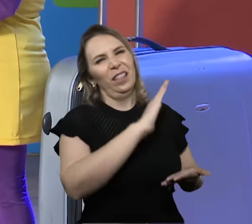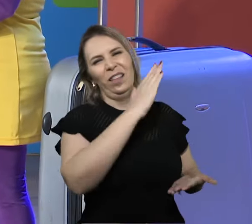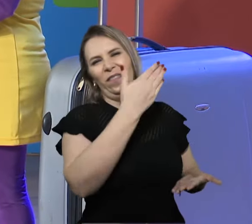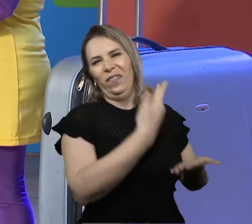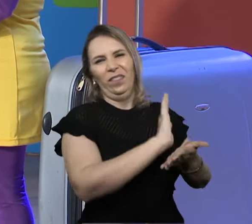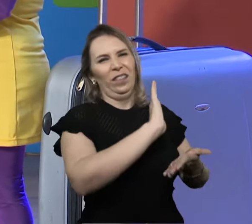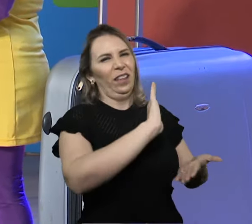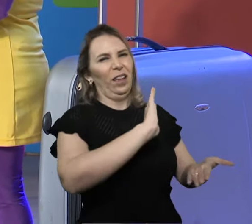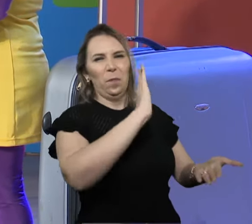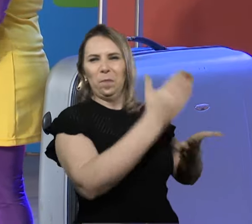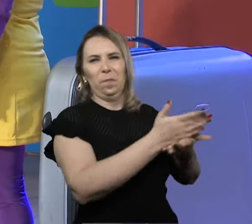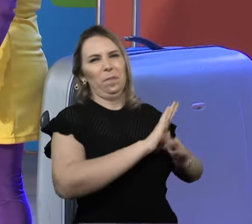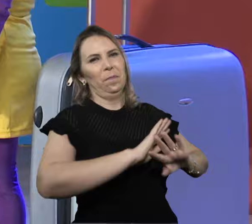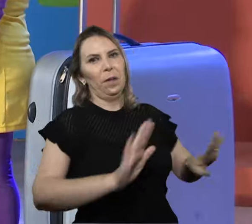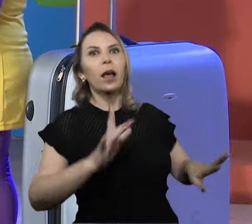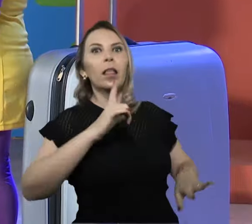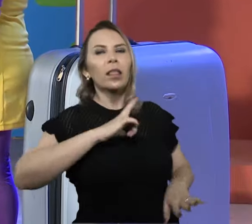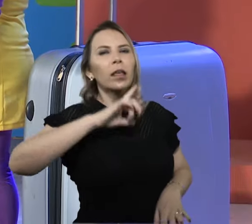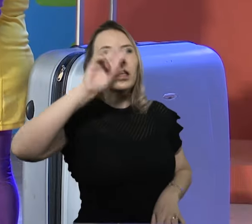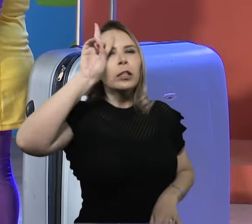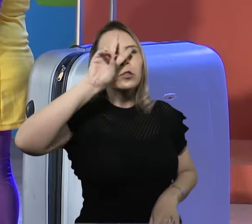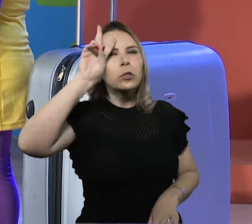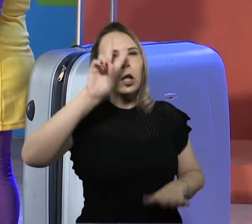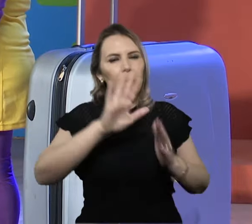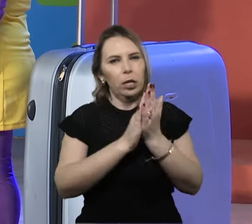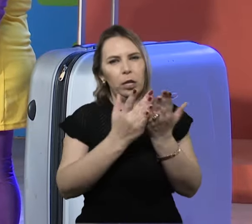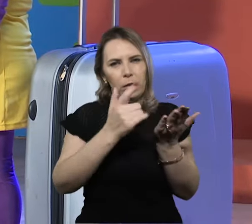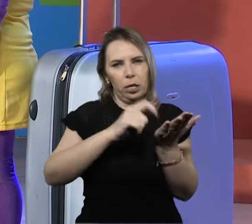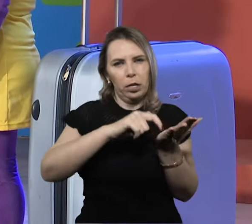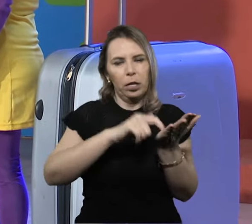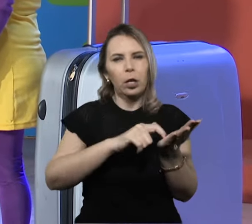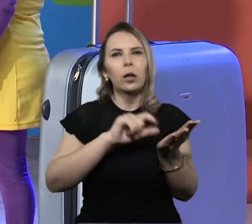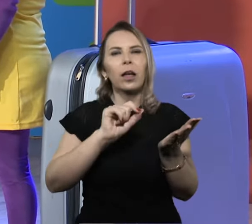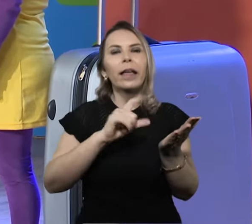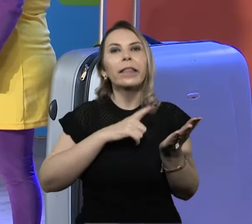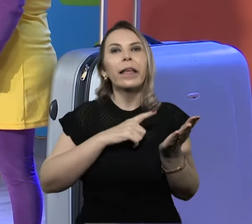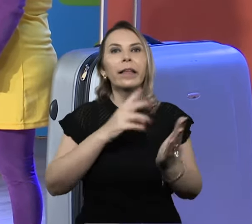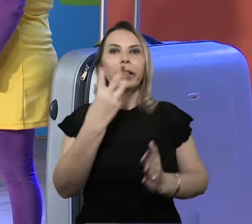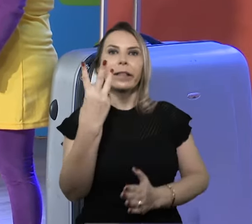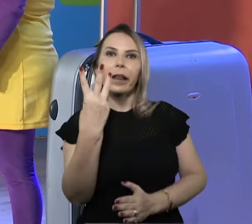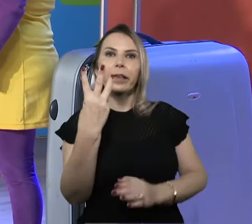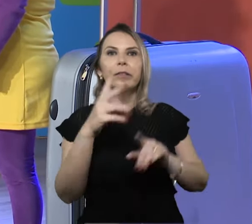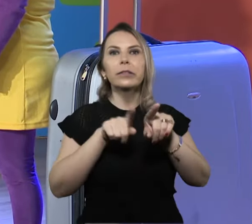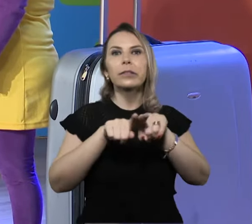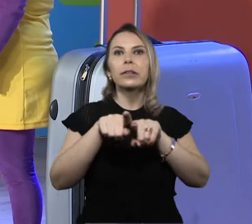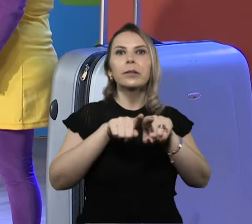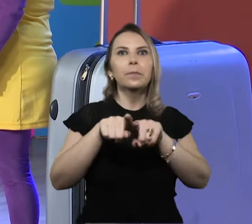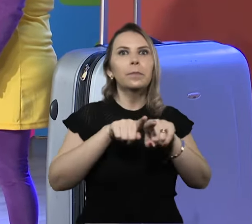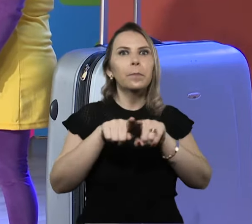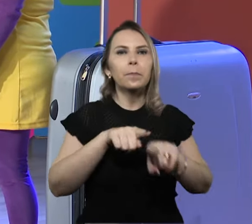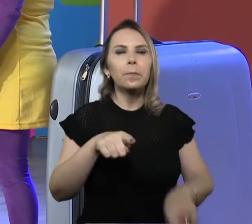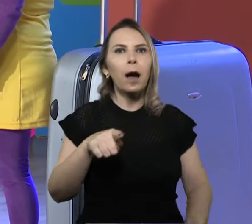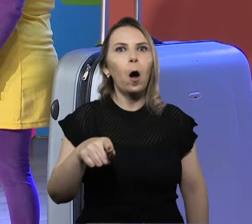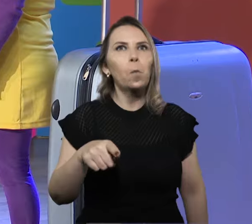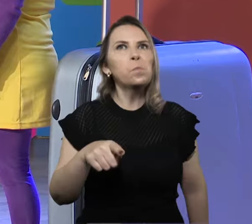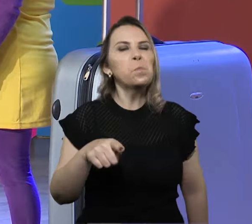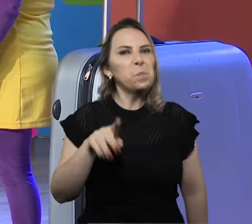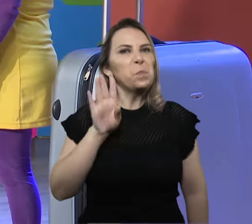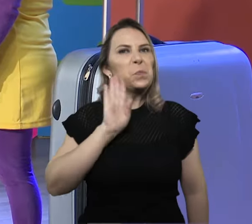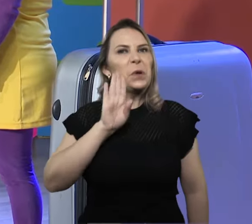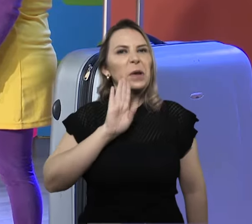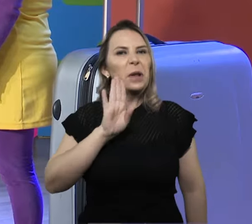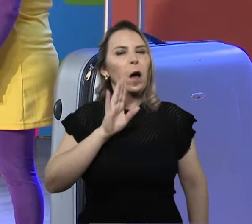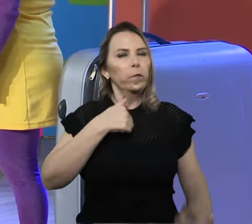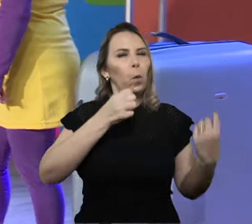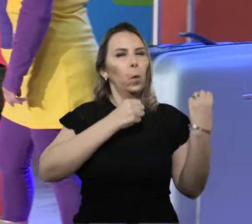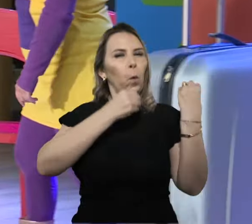a ver isso. Para. Ó, tem uma história aqui na Bíblia de três irmãos incríveis.